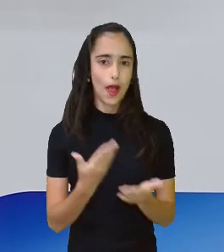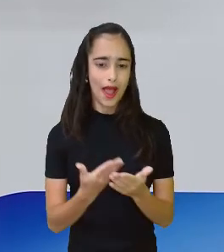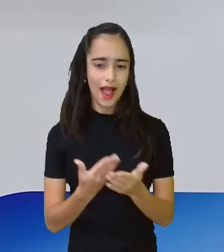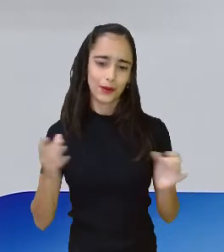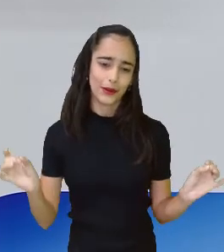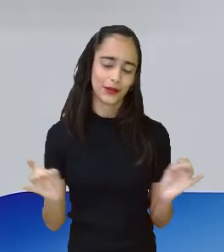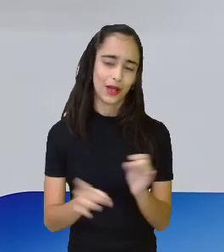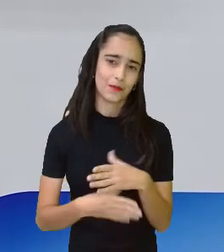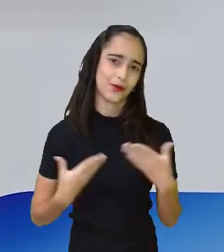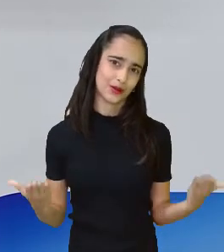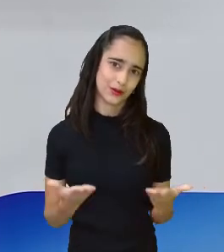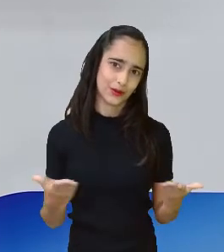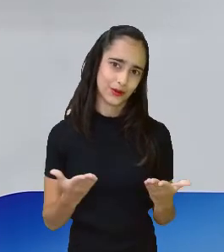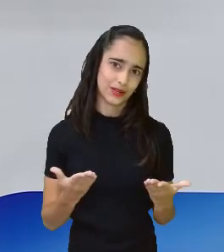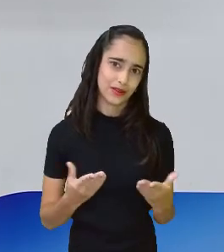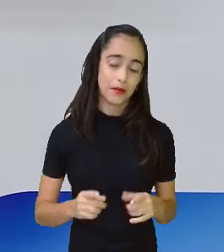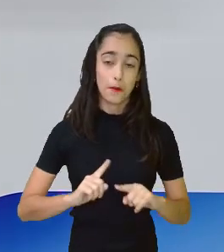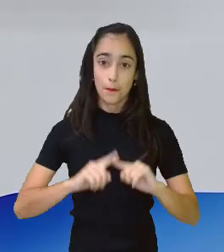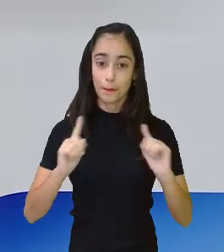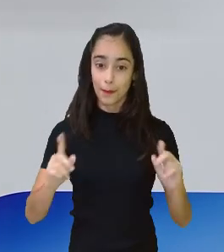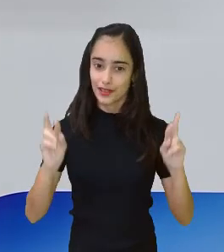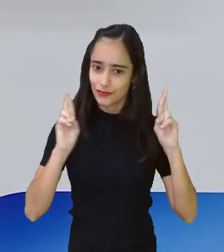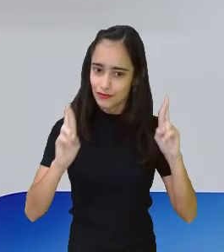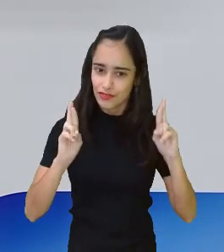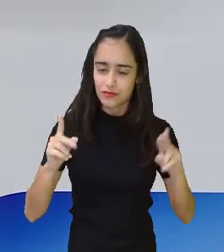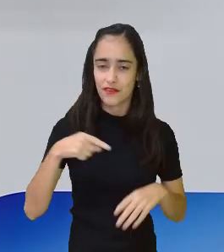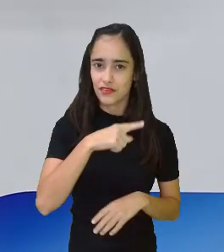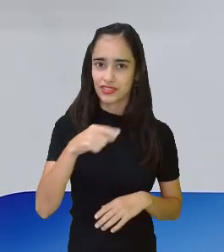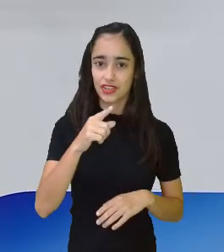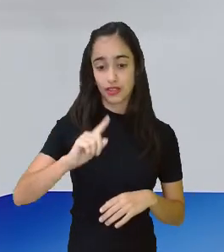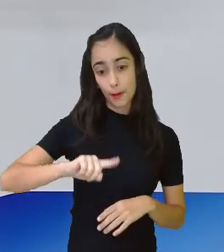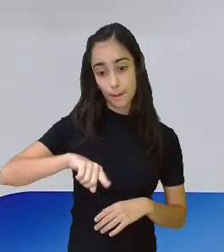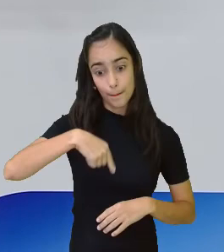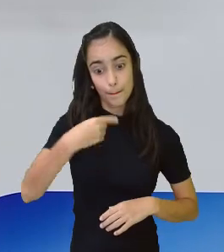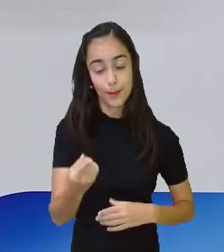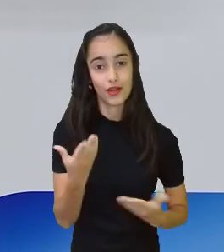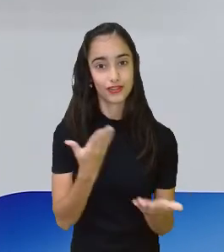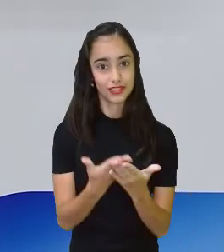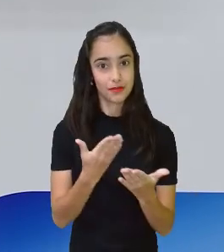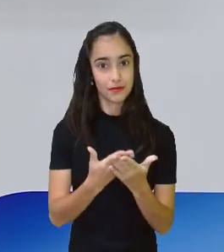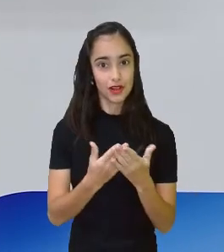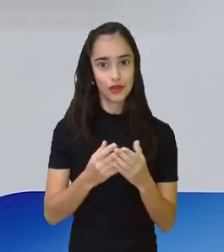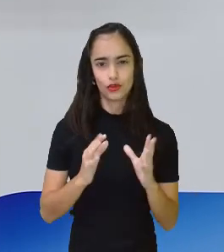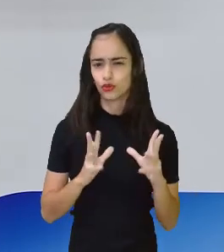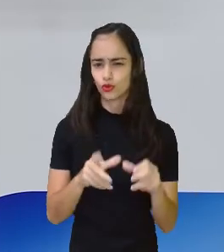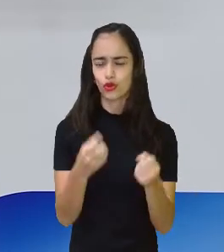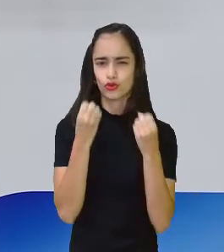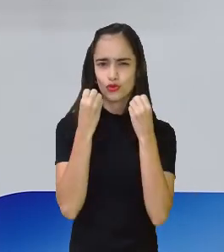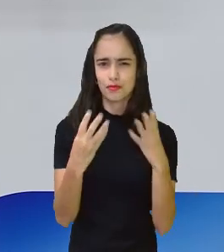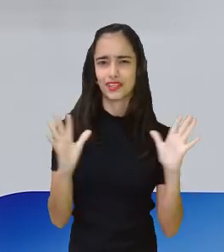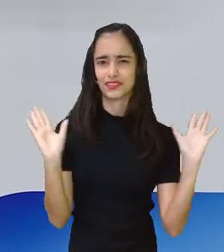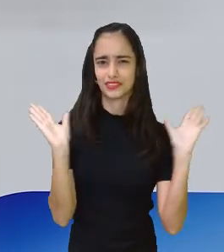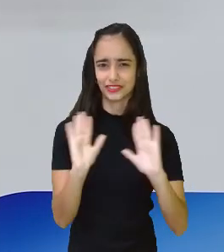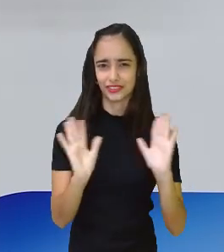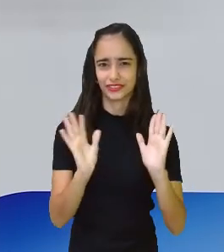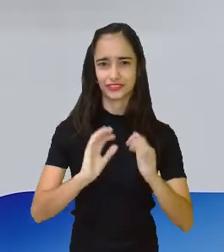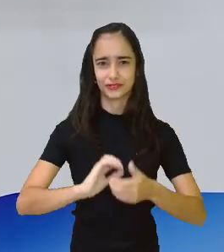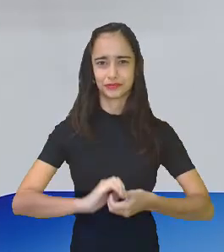aula chegou ao fim, mas eu conto com a sua participação em breve. Fiquem bem, fiquem em paz. Tchau, tchau.